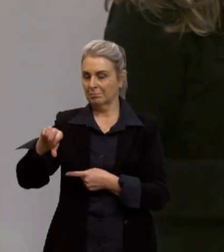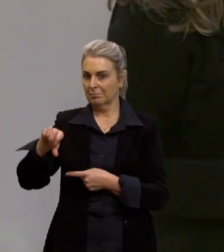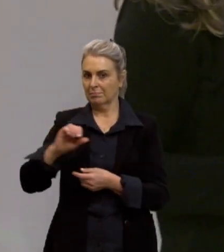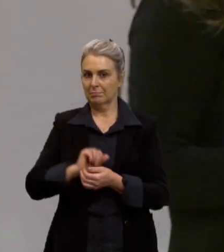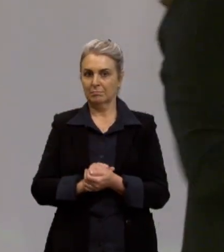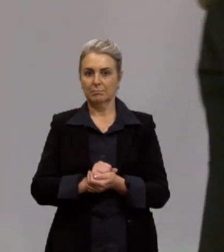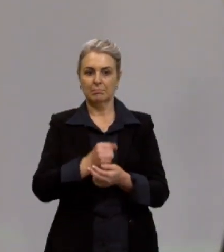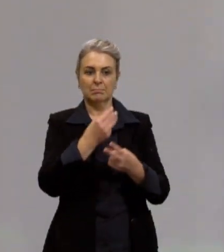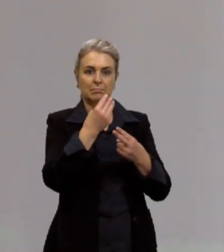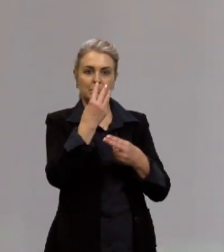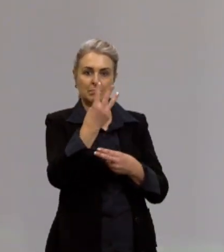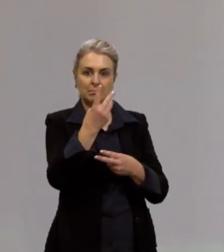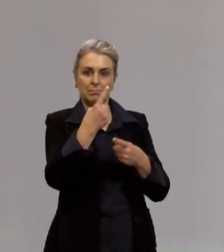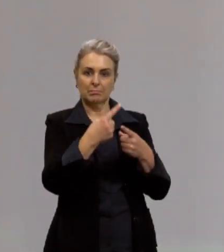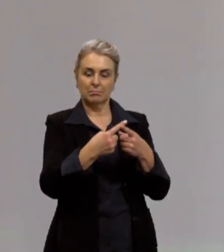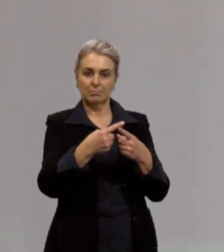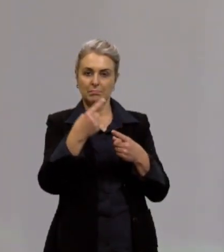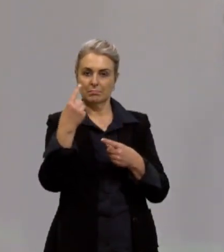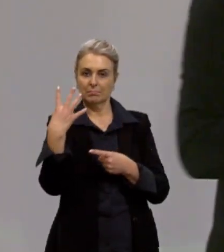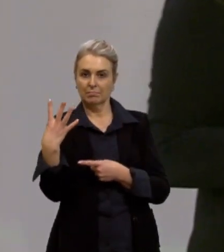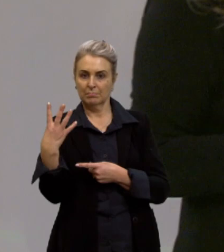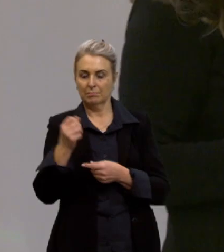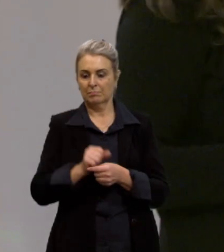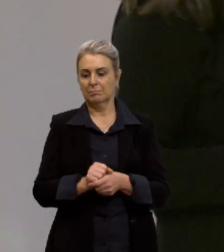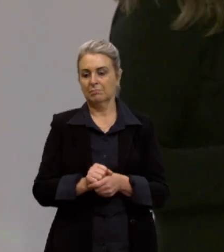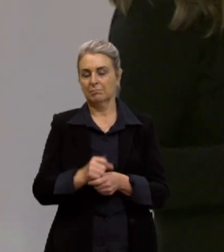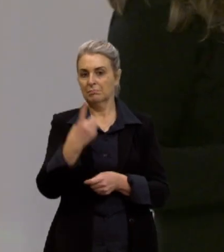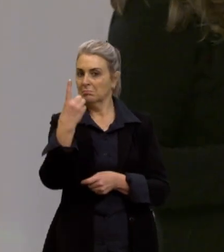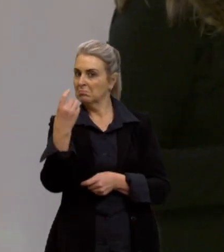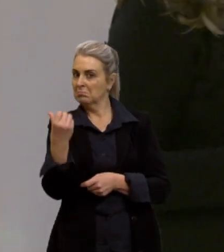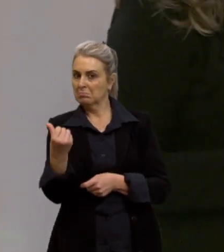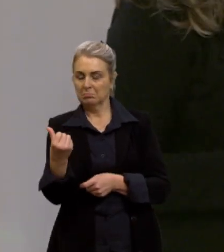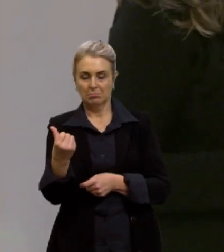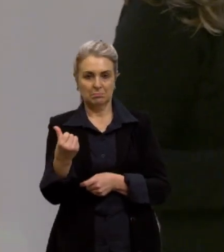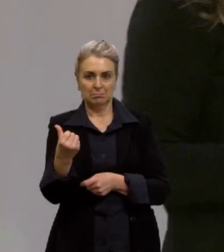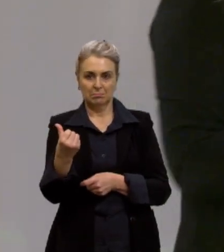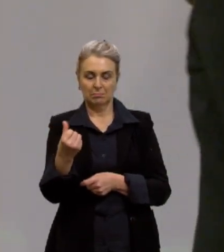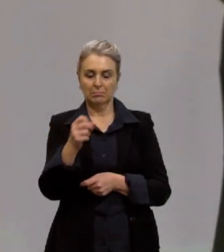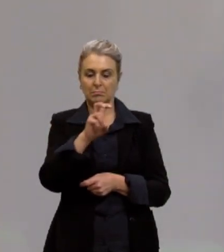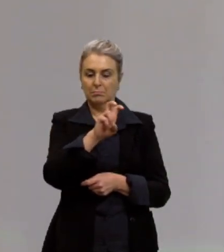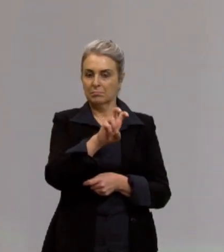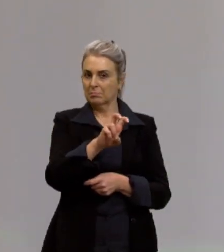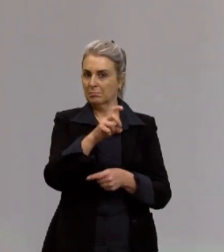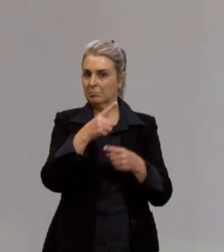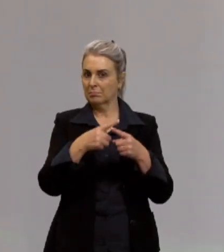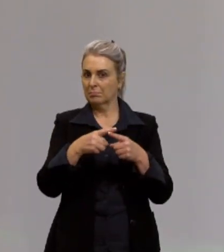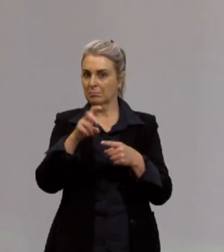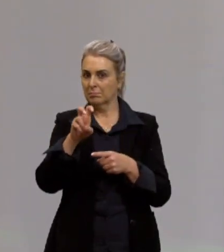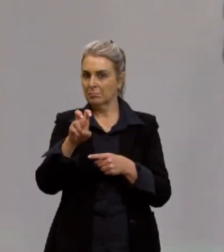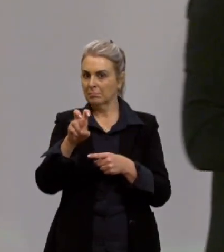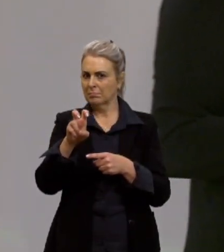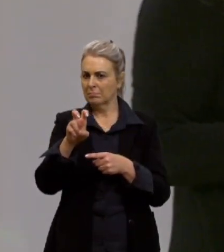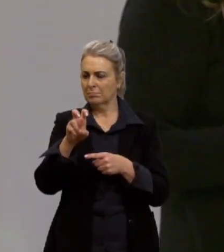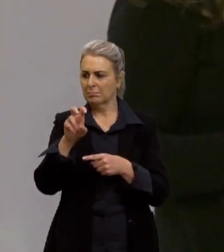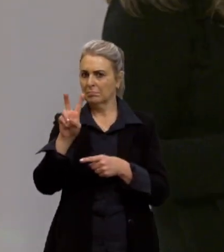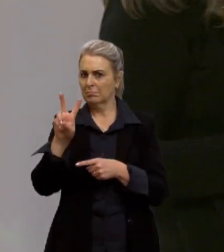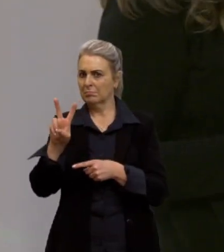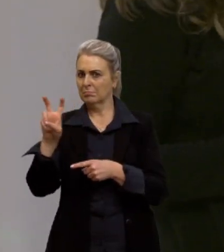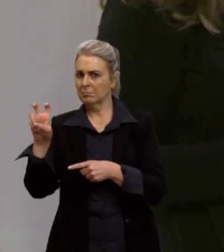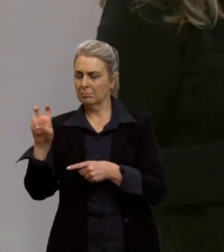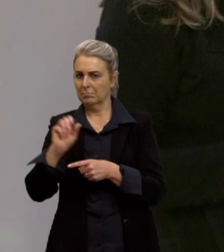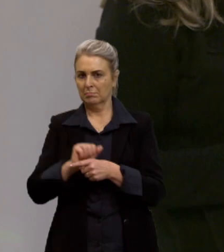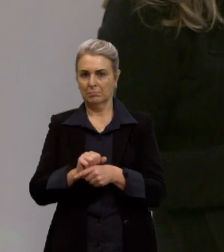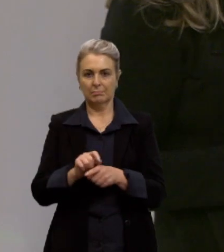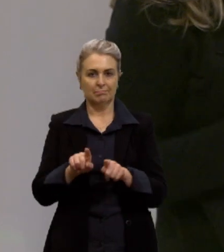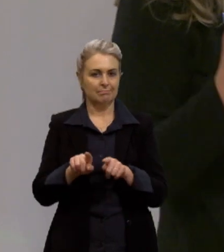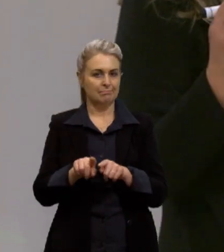4 vezes 4, 16. Não é. 5 vezes 5, 25. Não é.